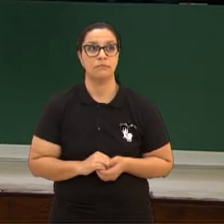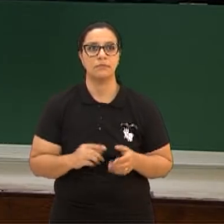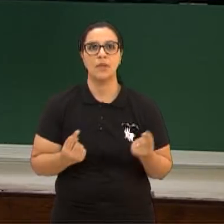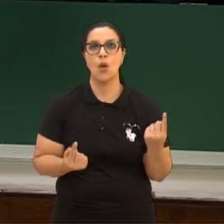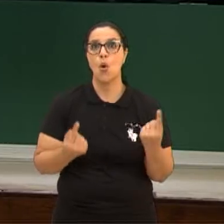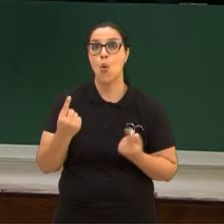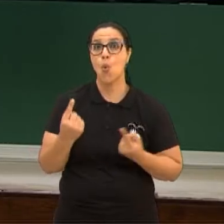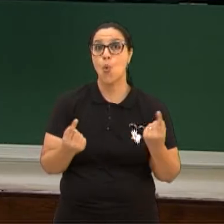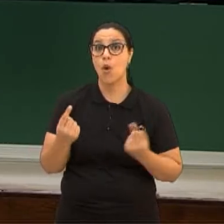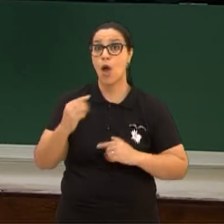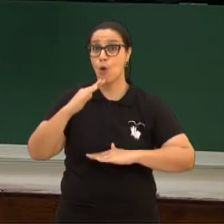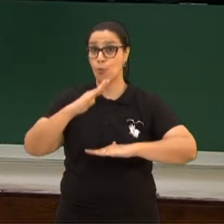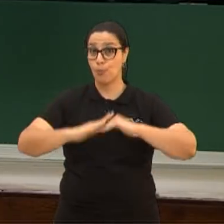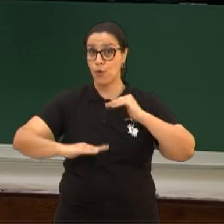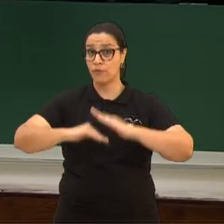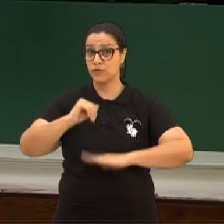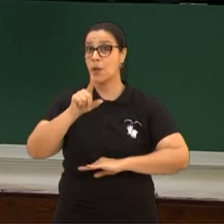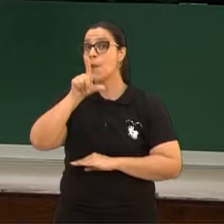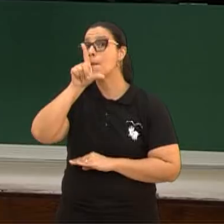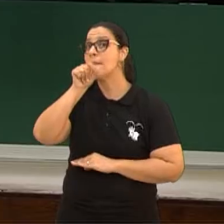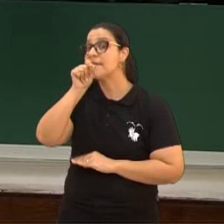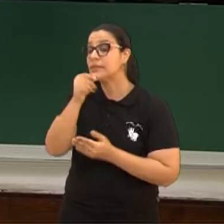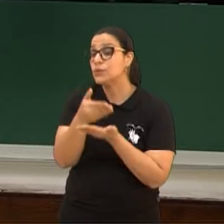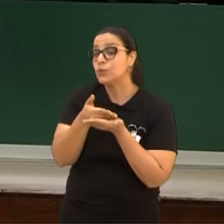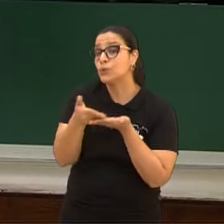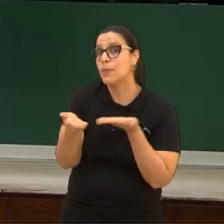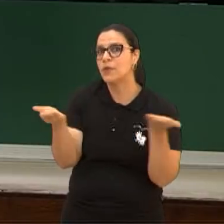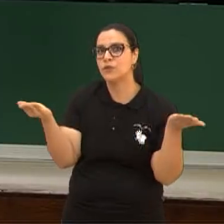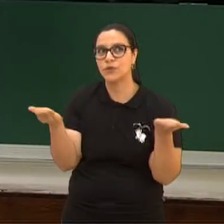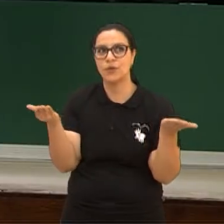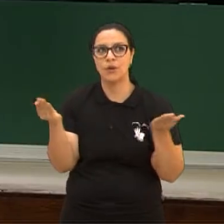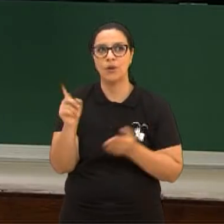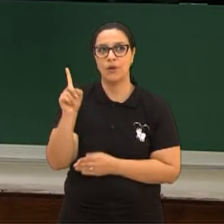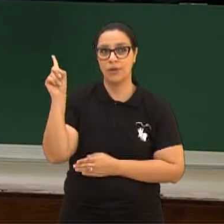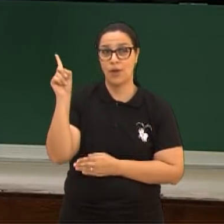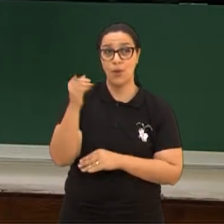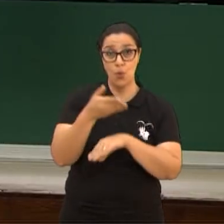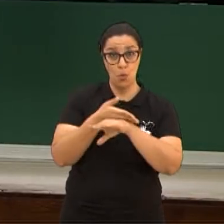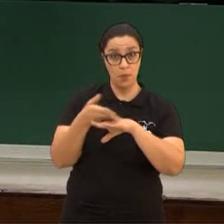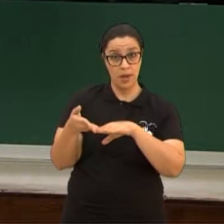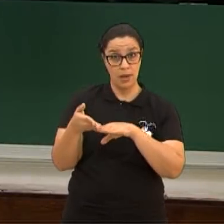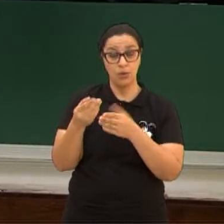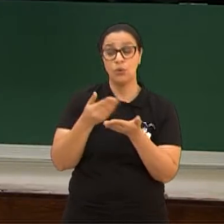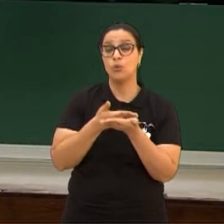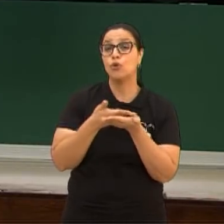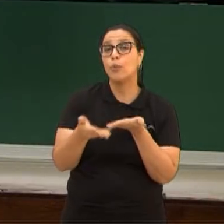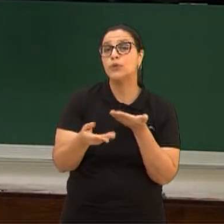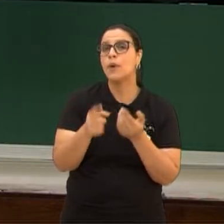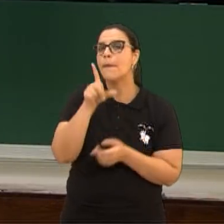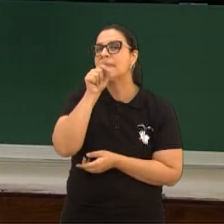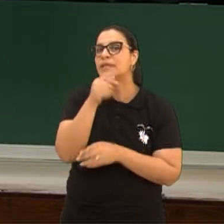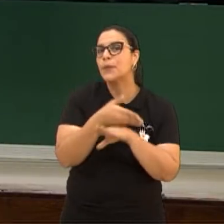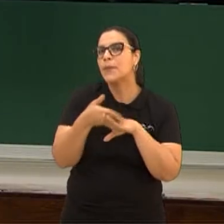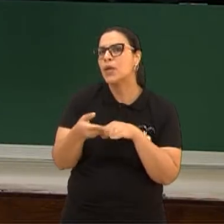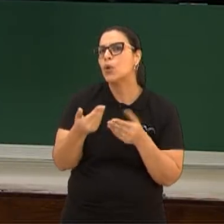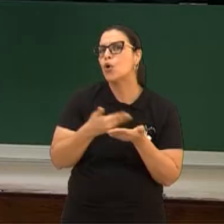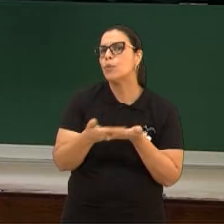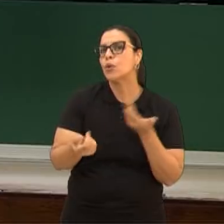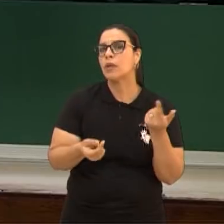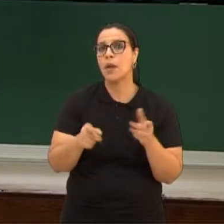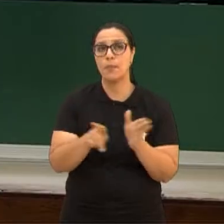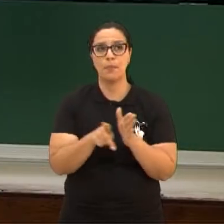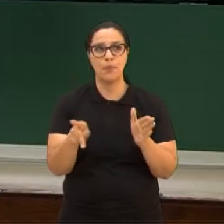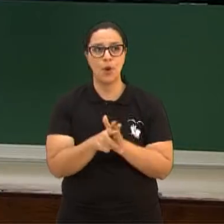Qual carreira o Bird está iniciando? O Bird, esse aqui, qual é a carreira dele? Ele quer ser